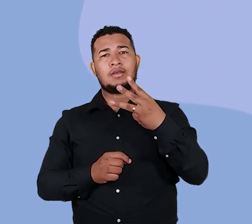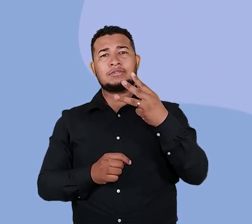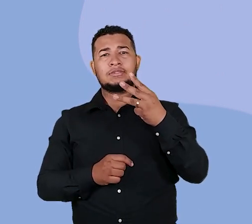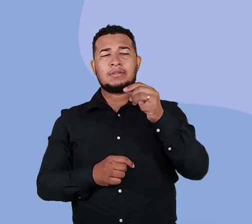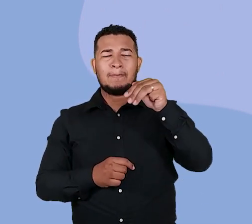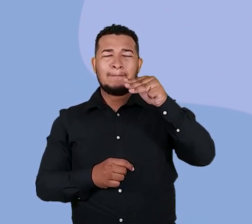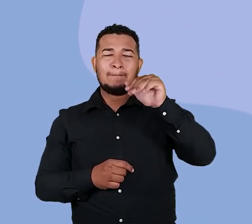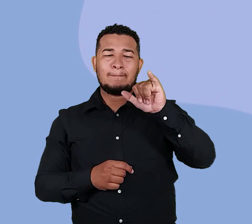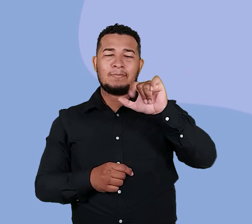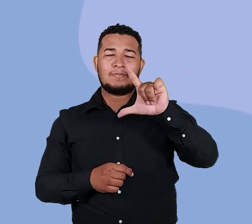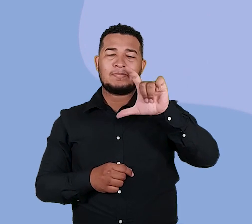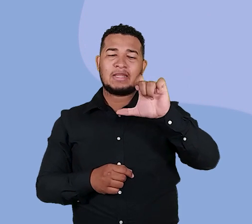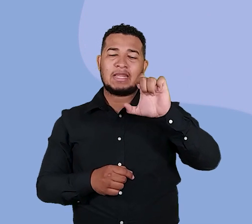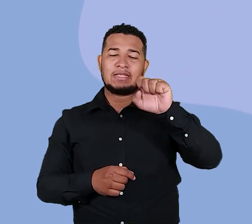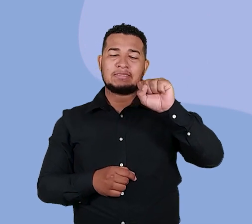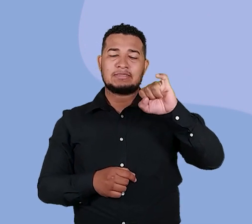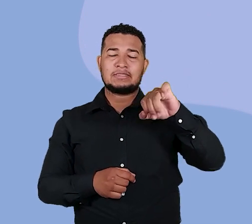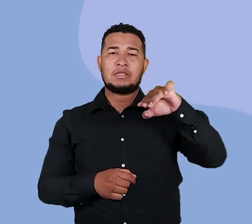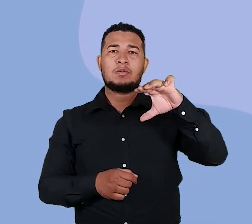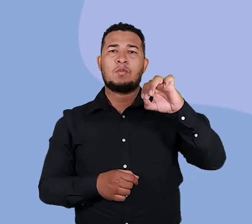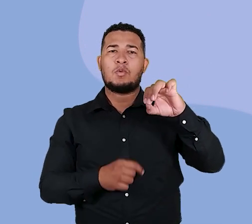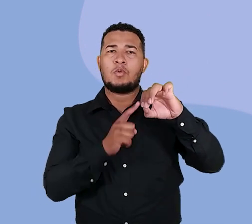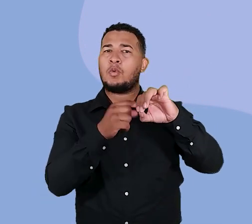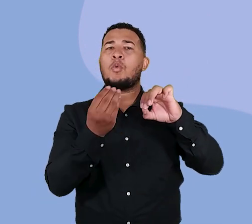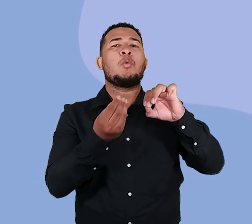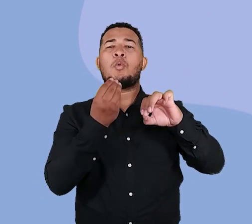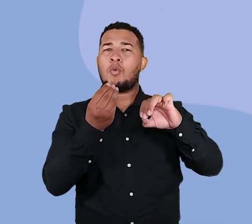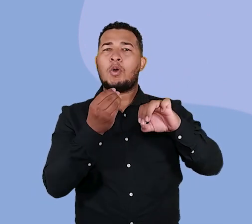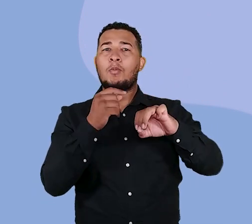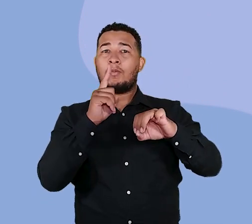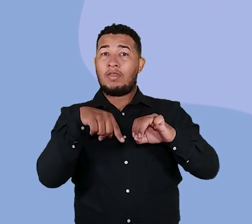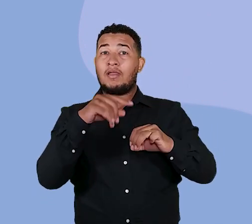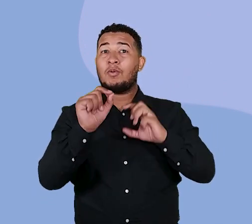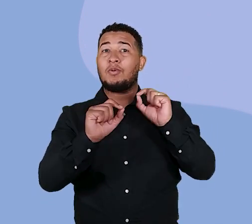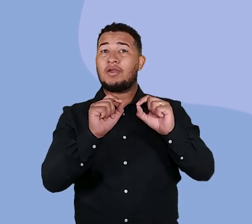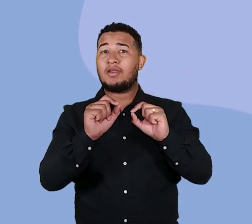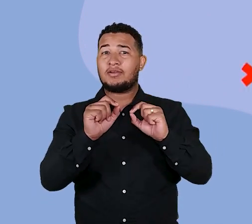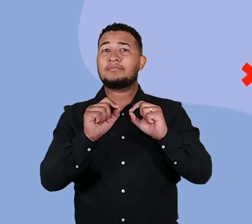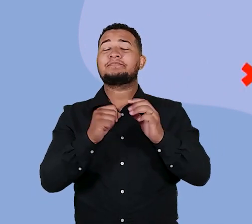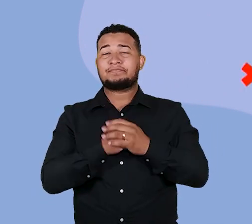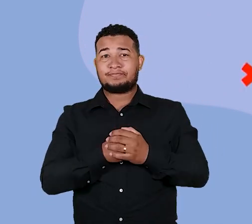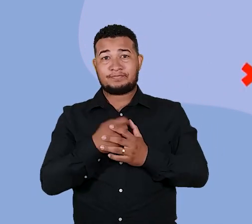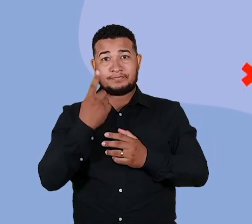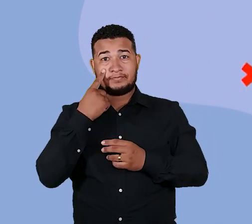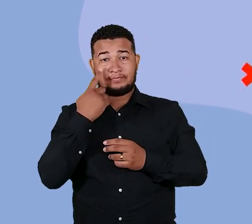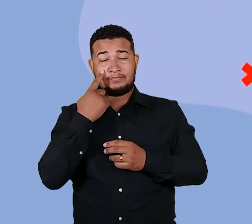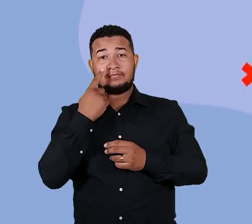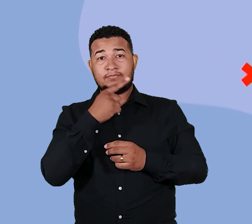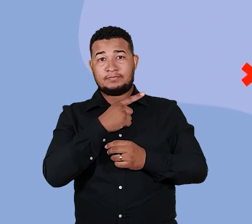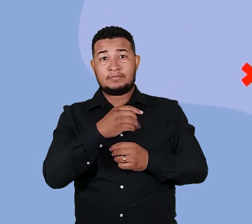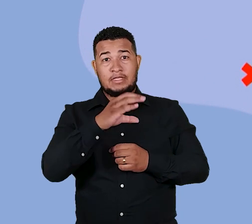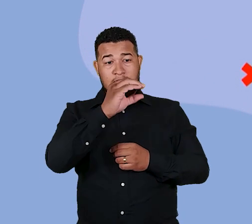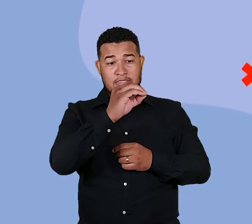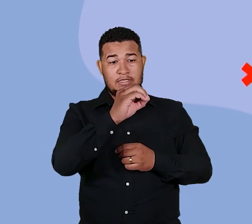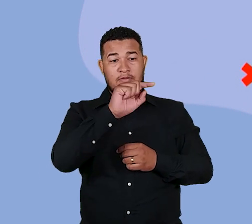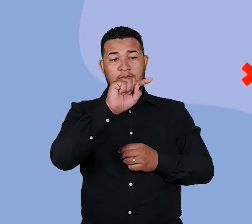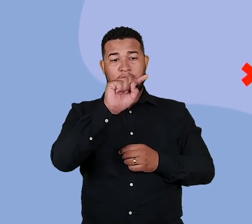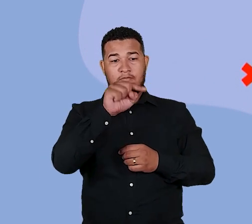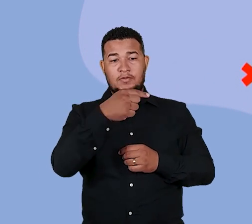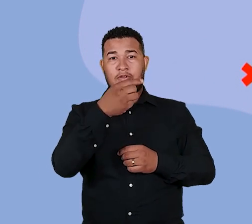33 milésimos. Como é que se representa 33 milésimos? Tá aqui, ó. É